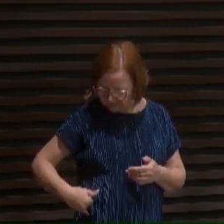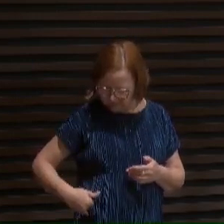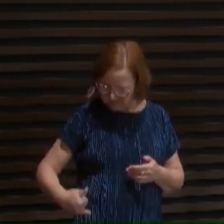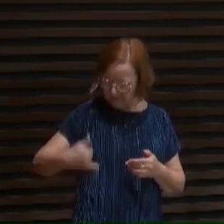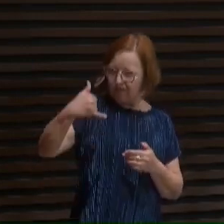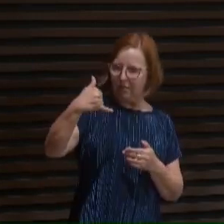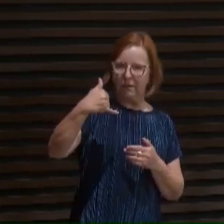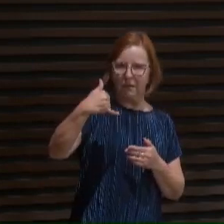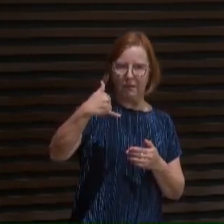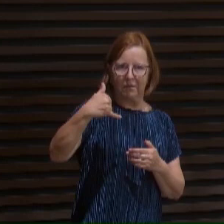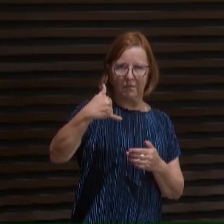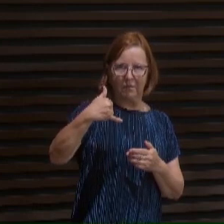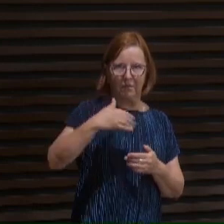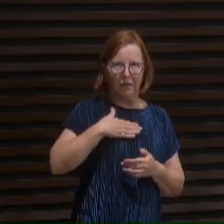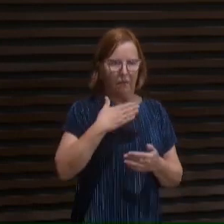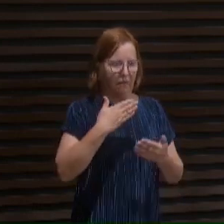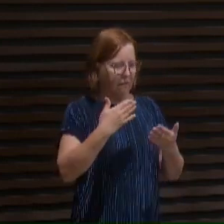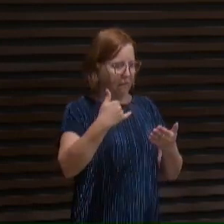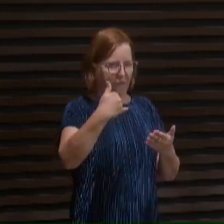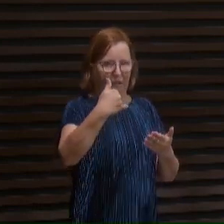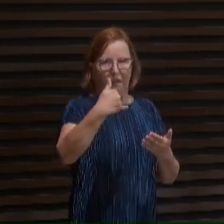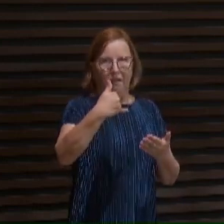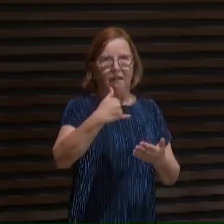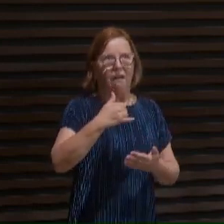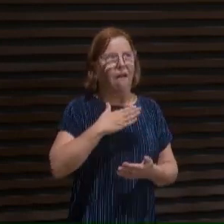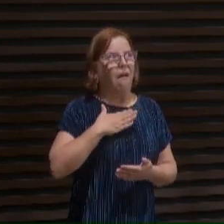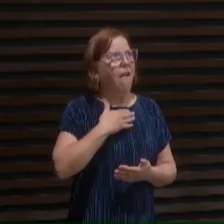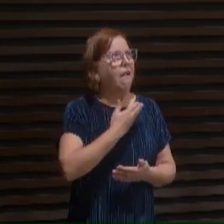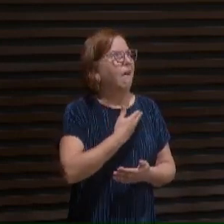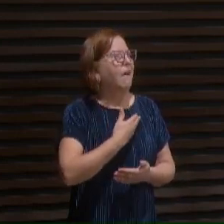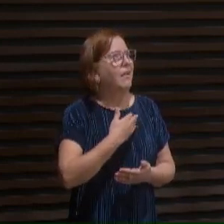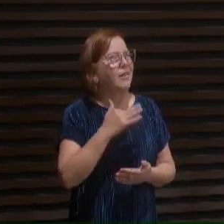o telefone e olhei, e era meu amigo Flávio.